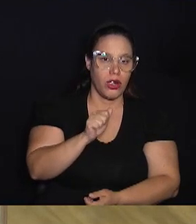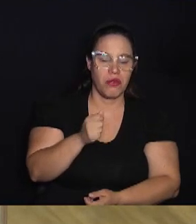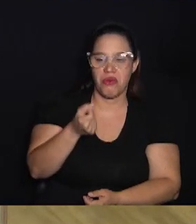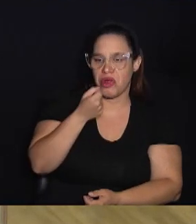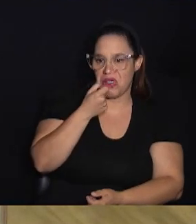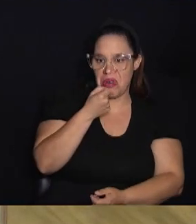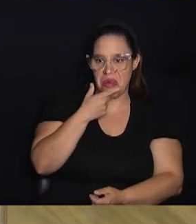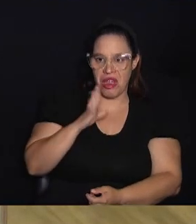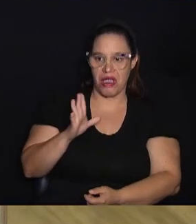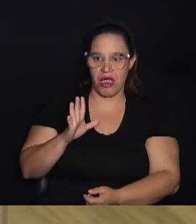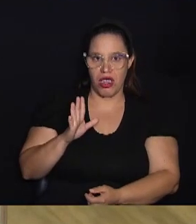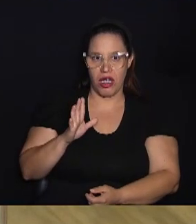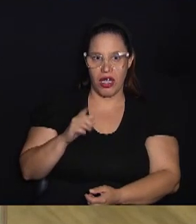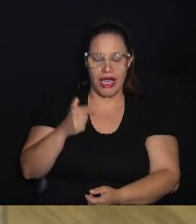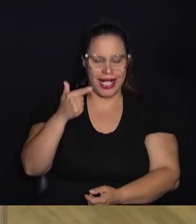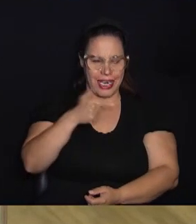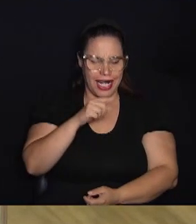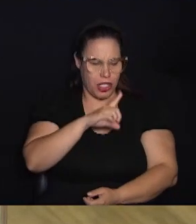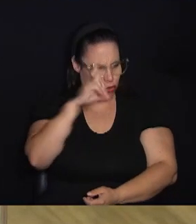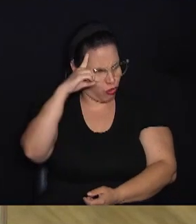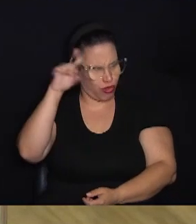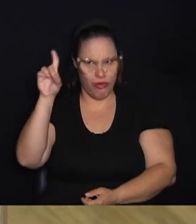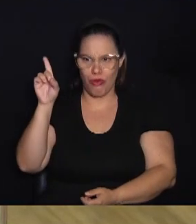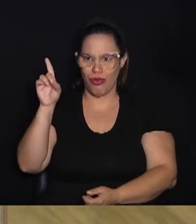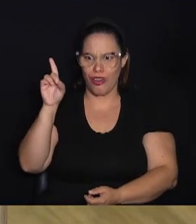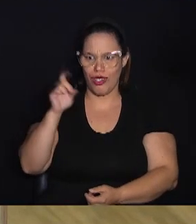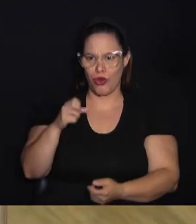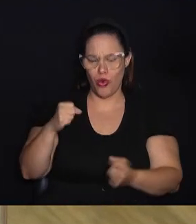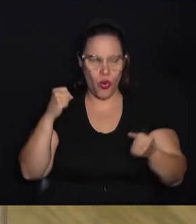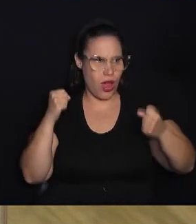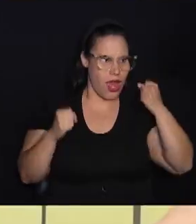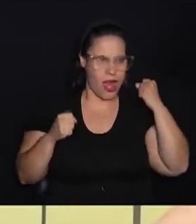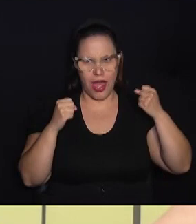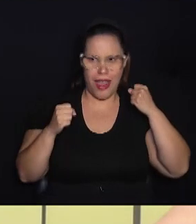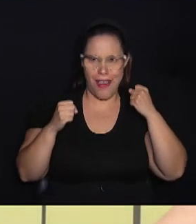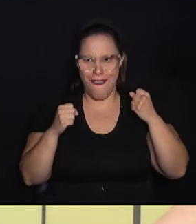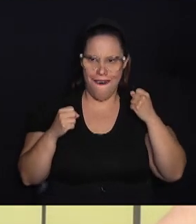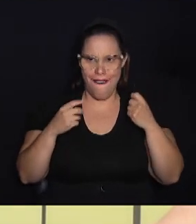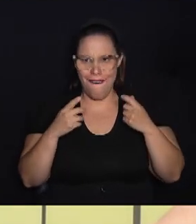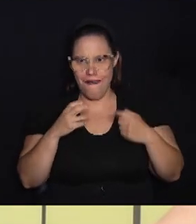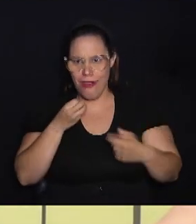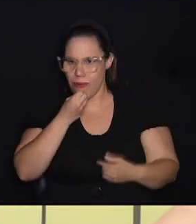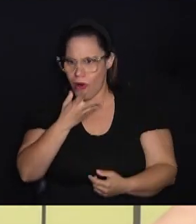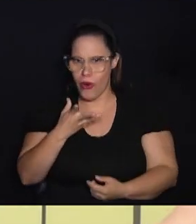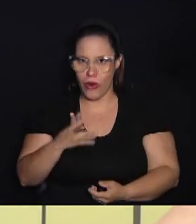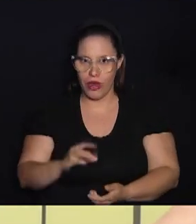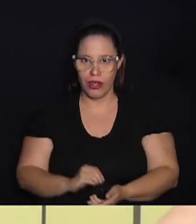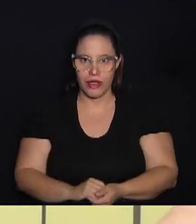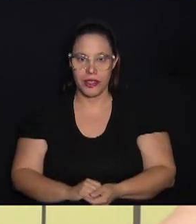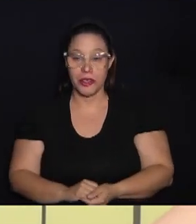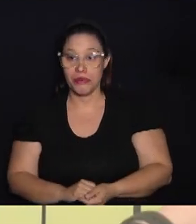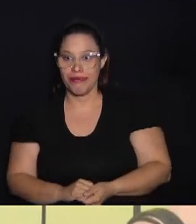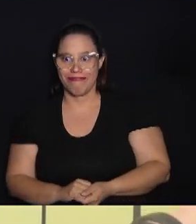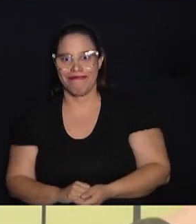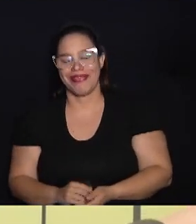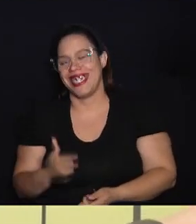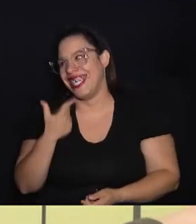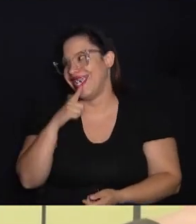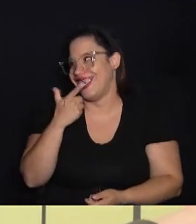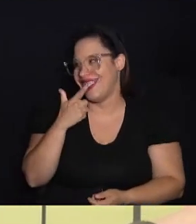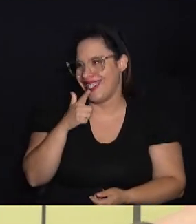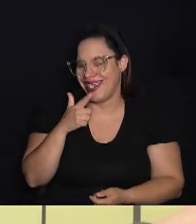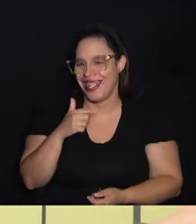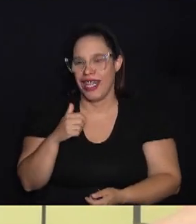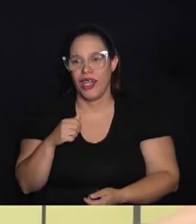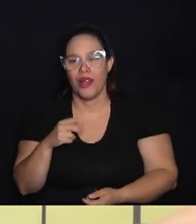e sete dias tô meditando renovadas se assim fosse né Eu acho que é muito